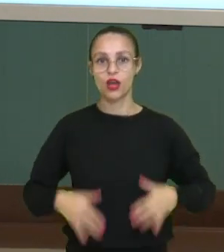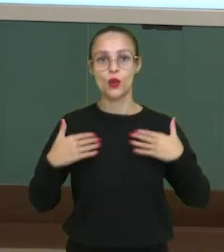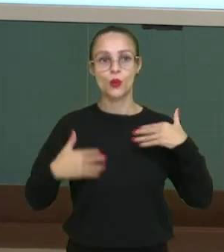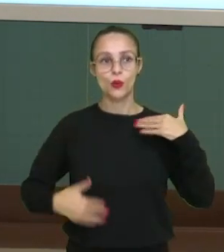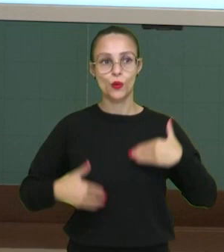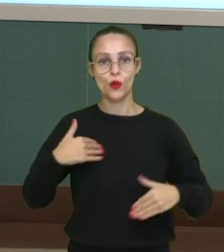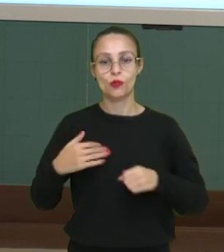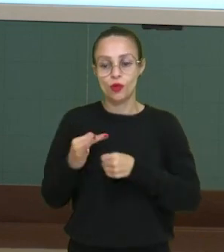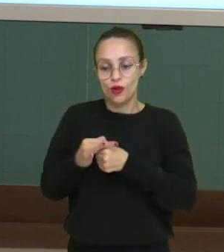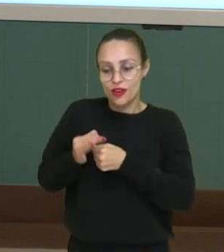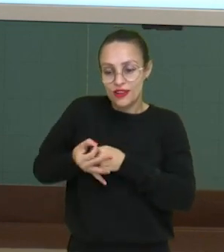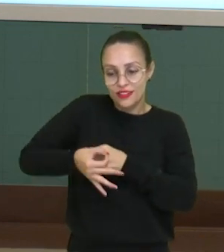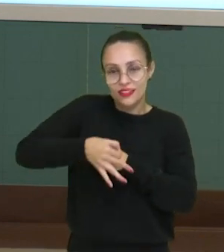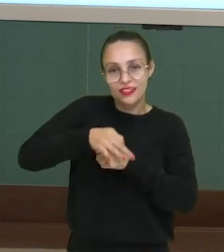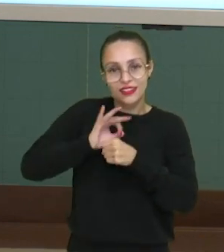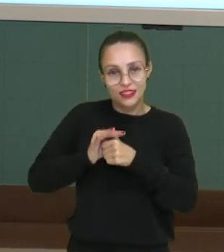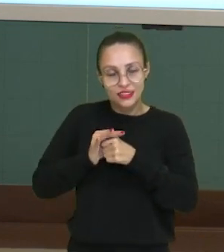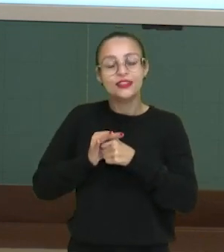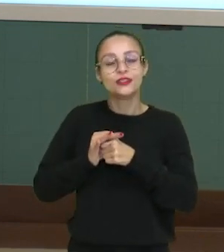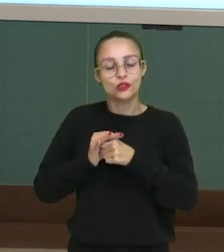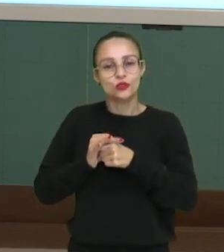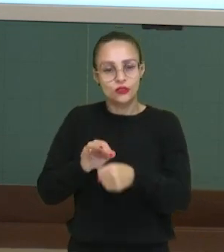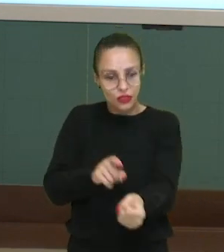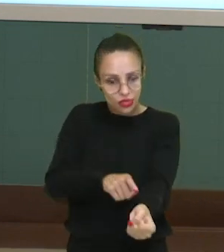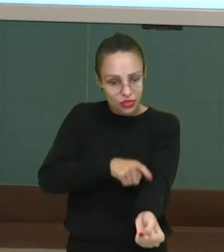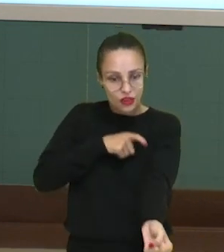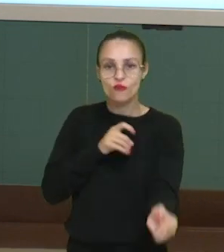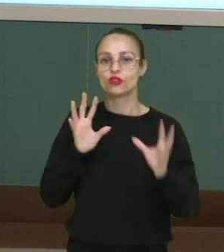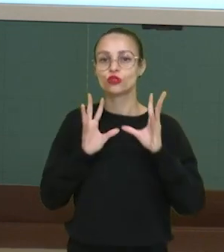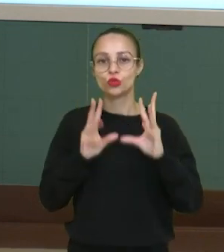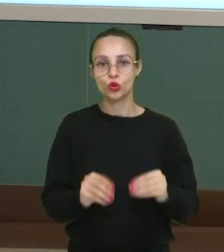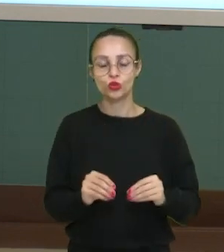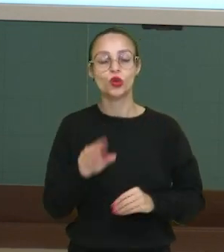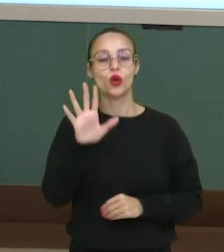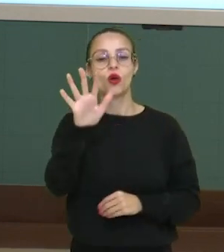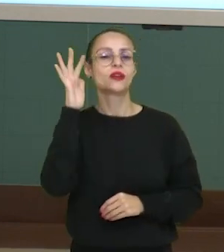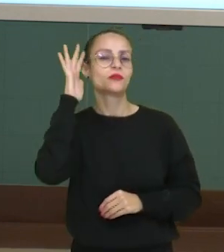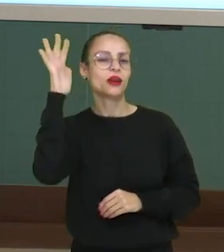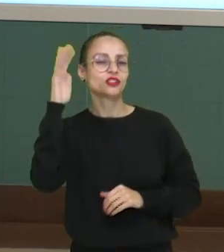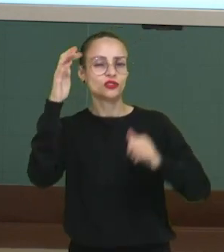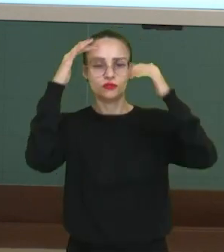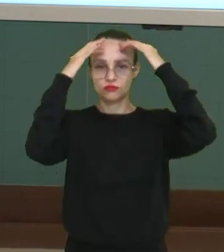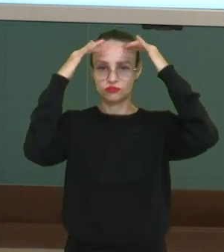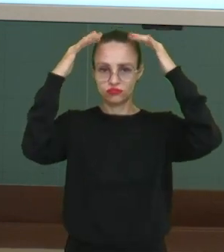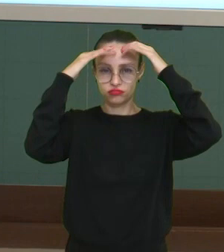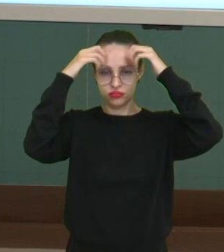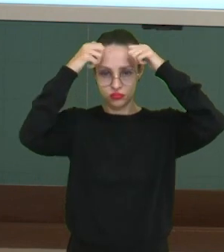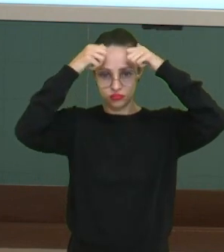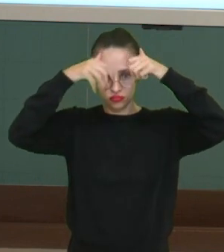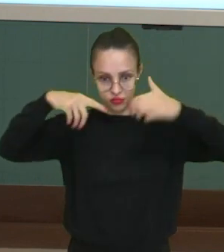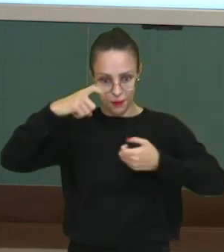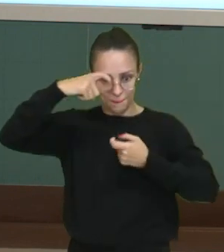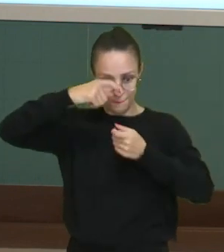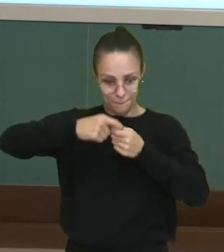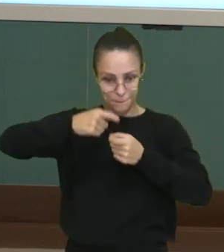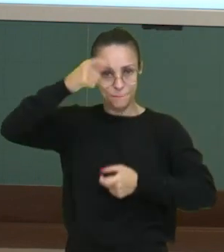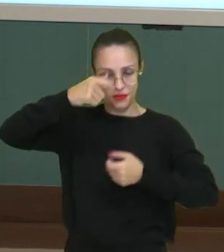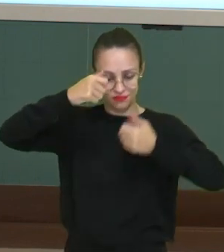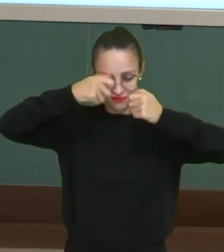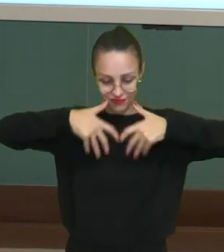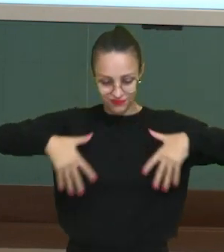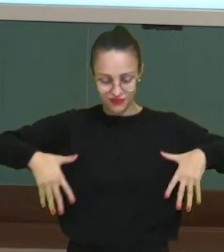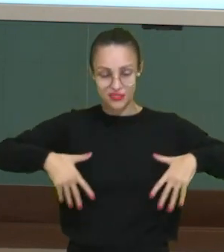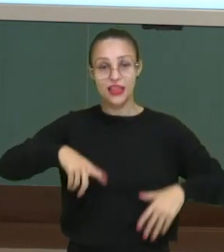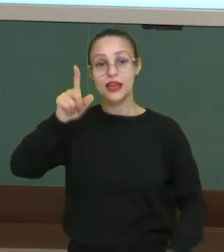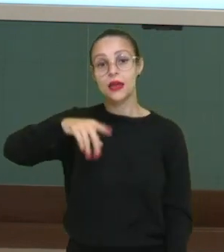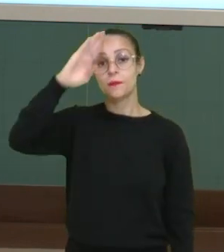os gânglios e os nervos. Então vamos imaginar que o sistema nervoso central, o nome já está dizendo, central, é a